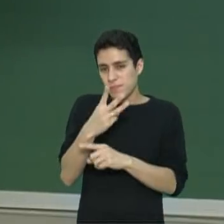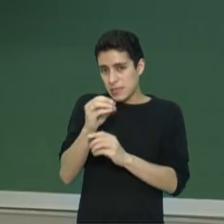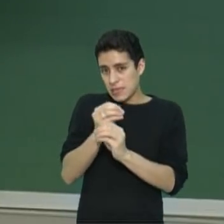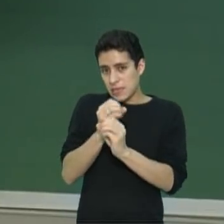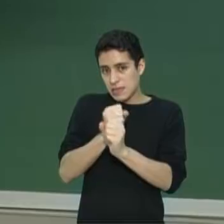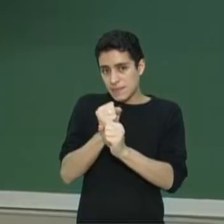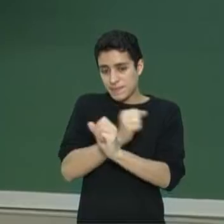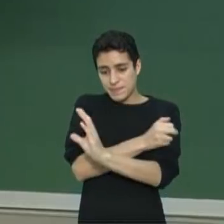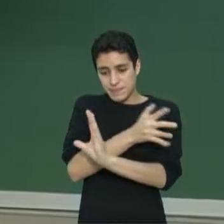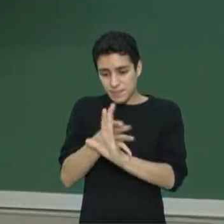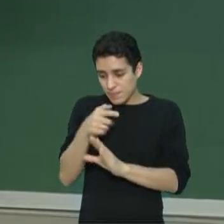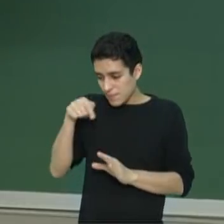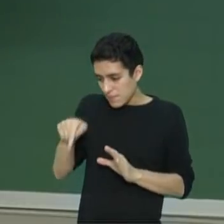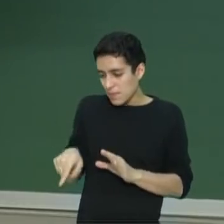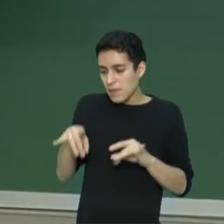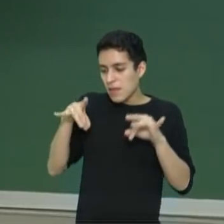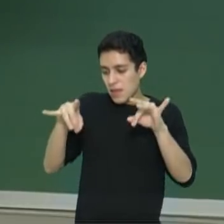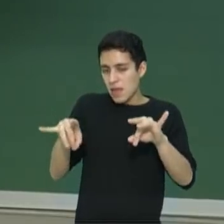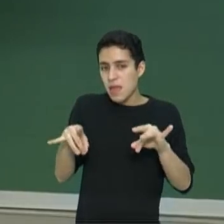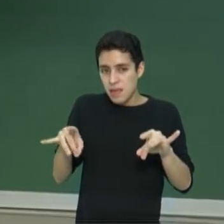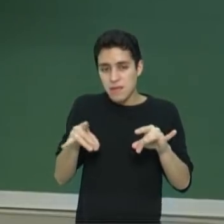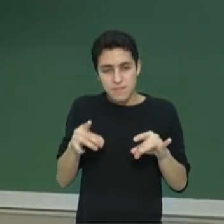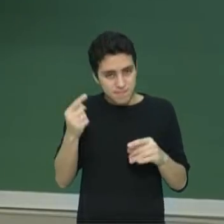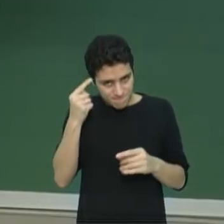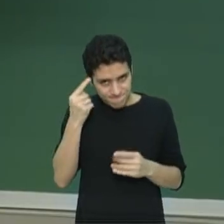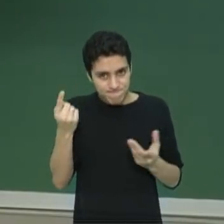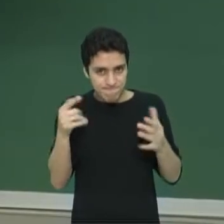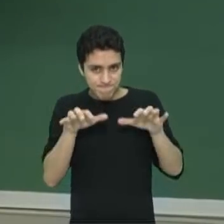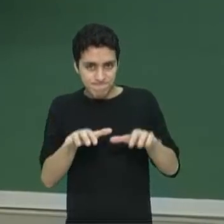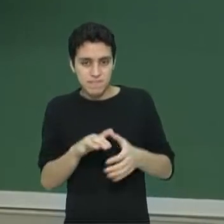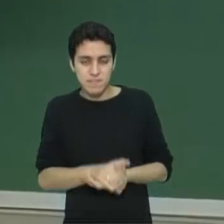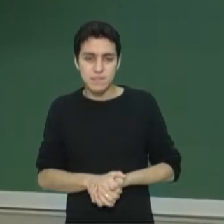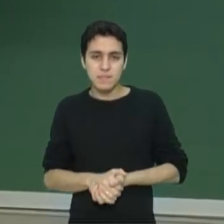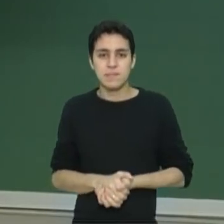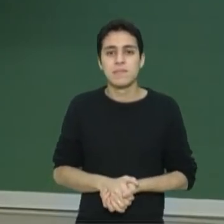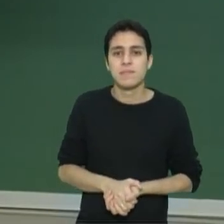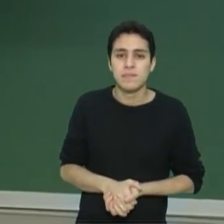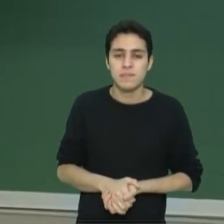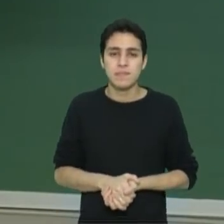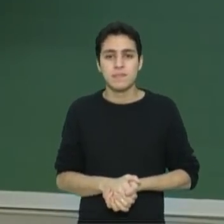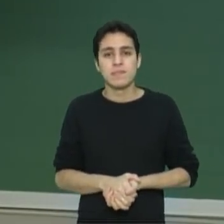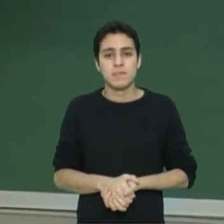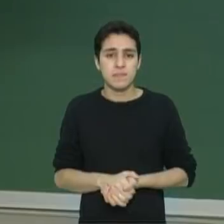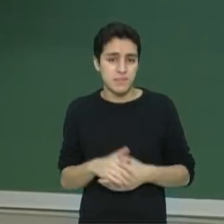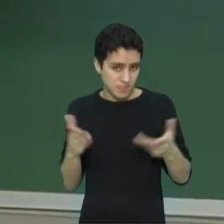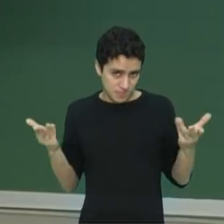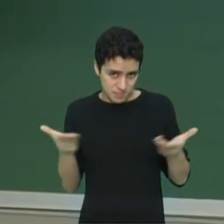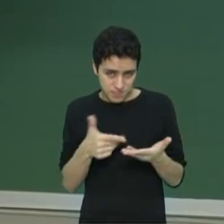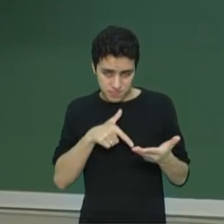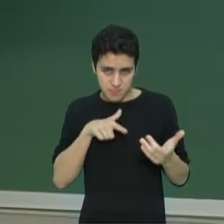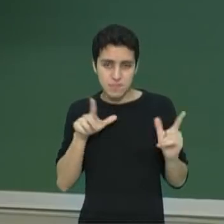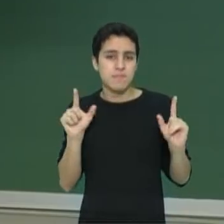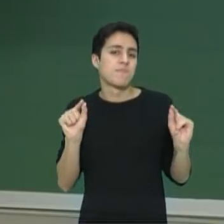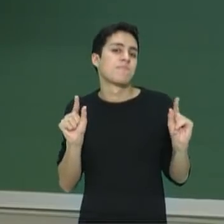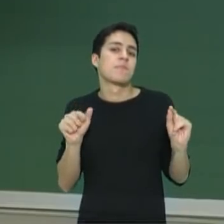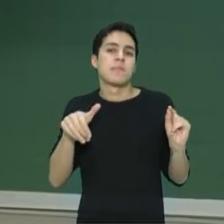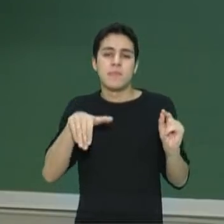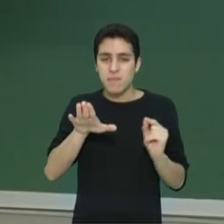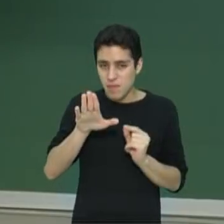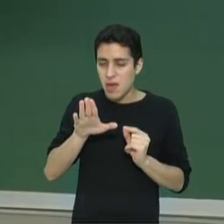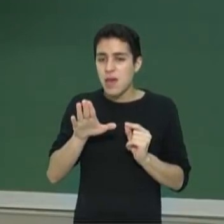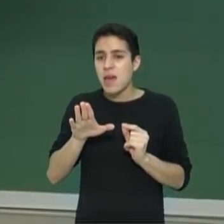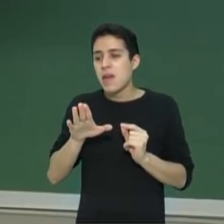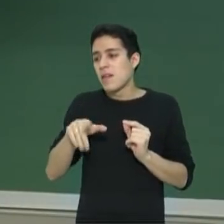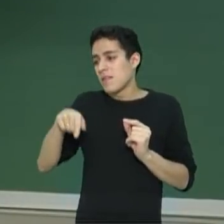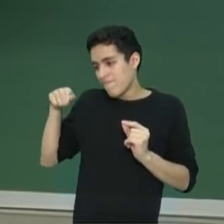30 anos. Afirmação do economista da Universidade da Tasmânia, Saul Slake. Então, hoje nós temos mais um competidor,